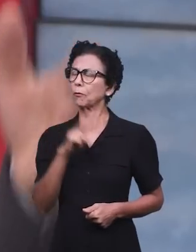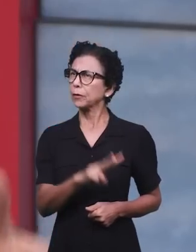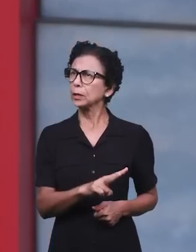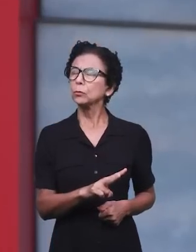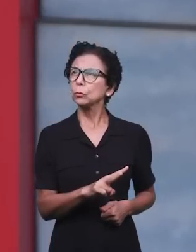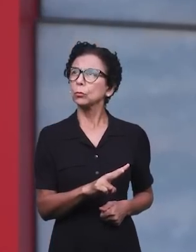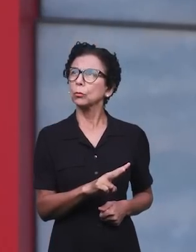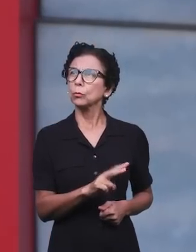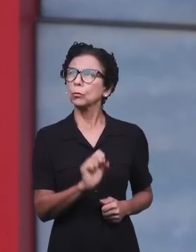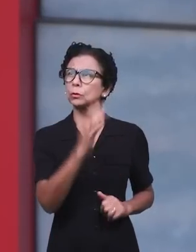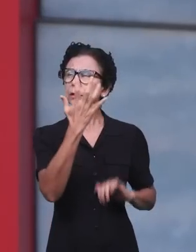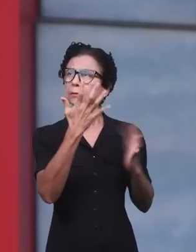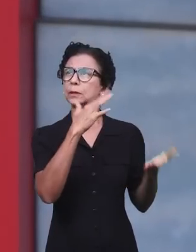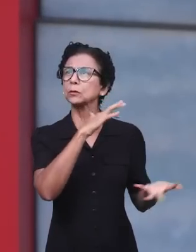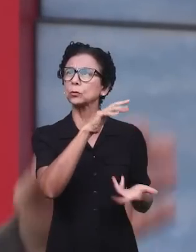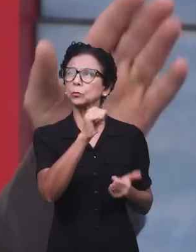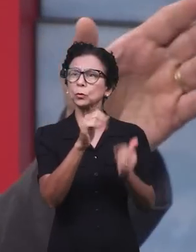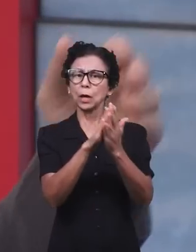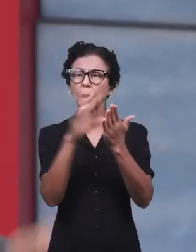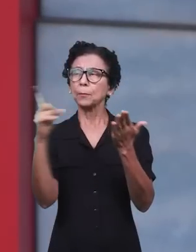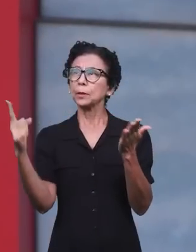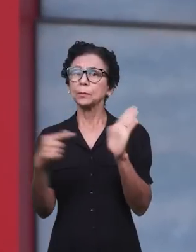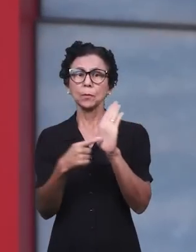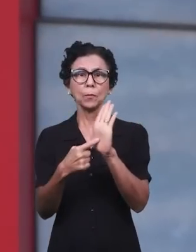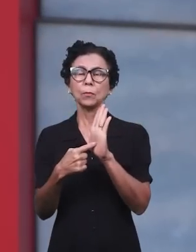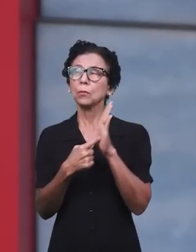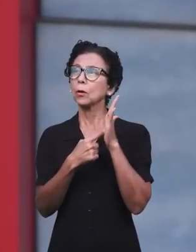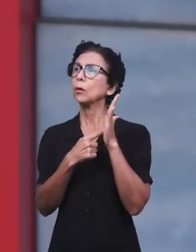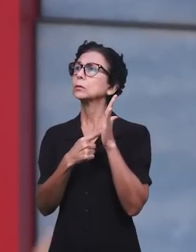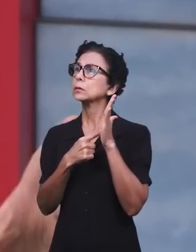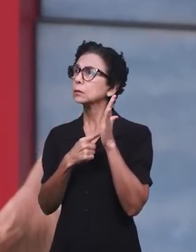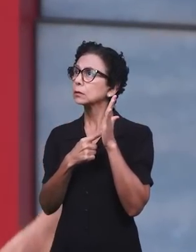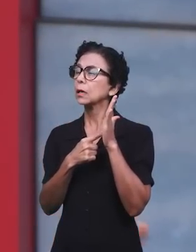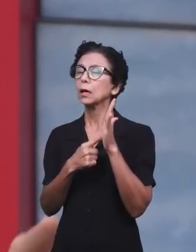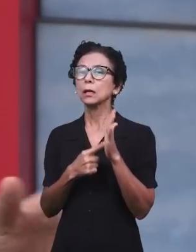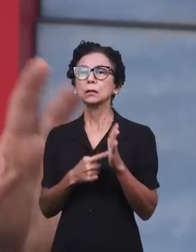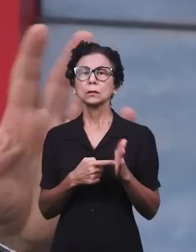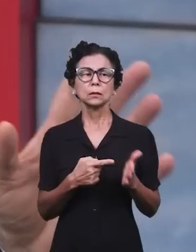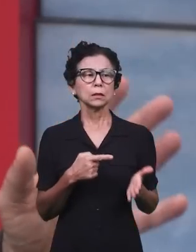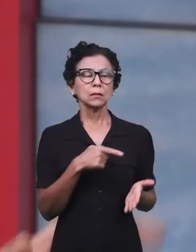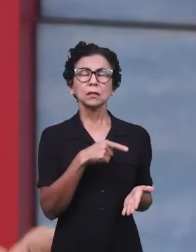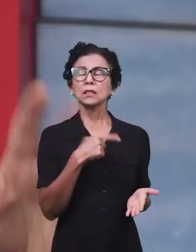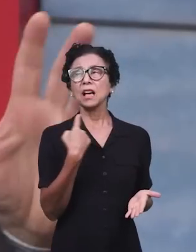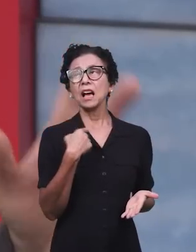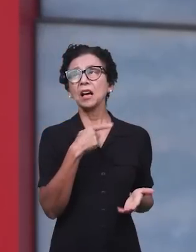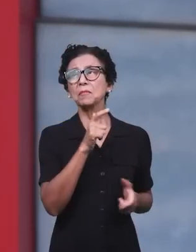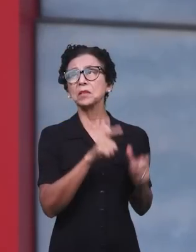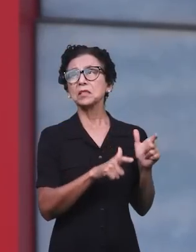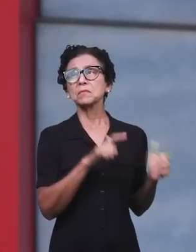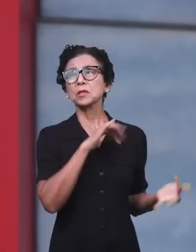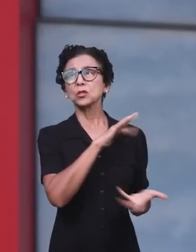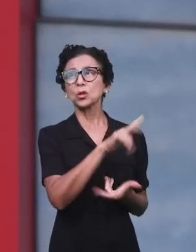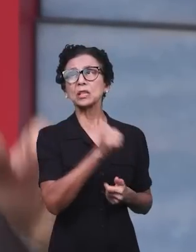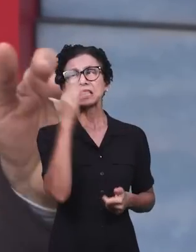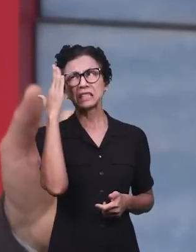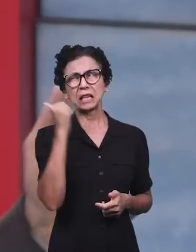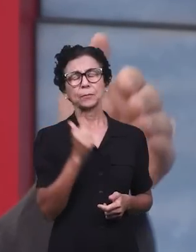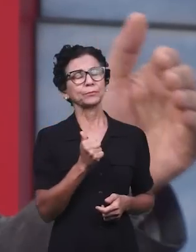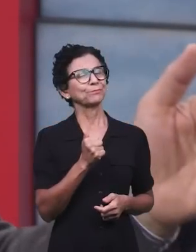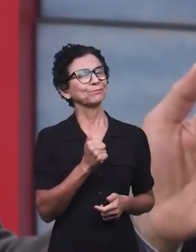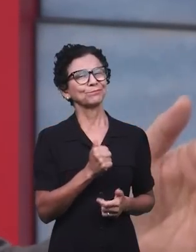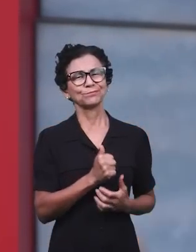conferindo na palavra, esse sinal é para mim. Esse sinal é para você. Ah, mas o mundo está vendo. O mundo está vendo, o mundo vê muita coisa. Mas o mundo